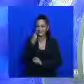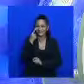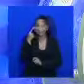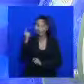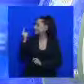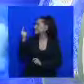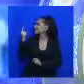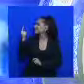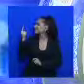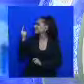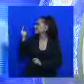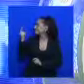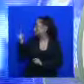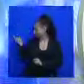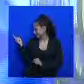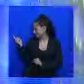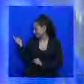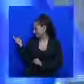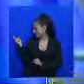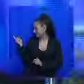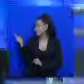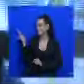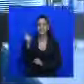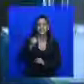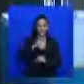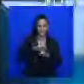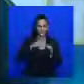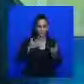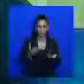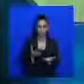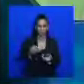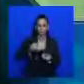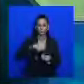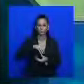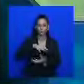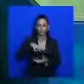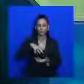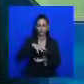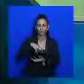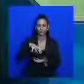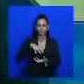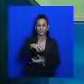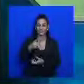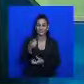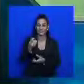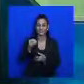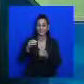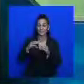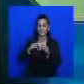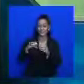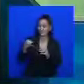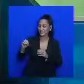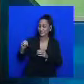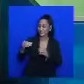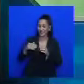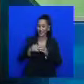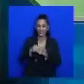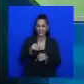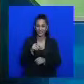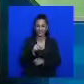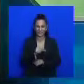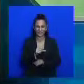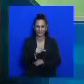posicionada, valendo. Globo recarregado, embaralhando 10 bolas numeradas de 0 a